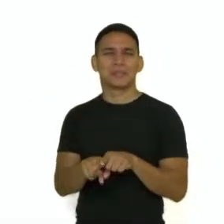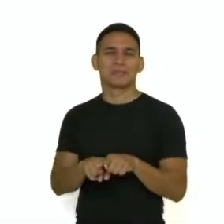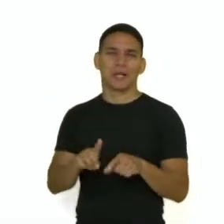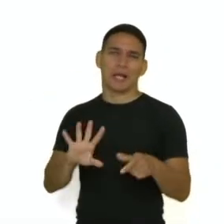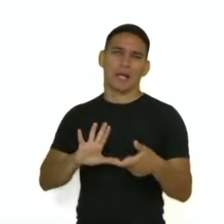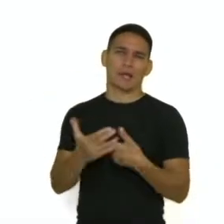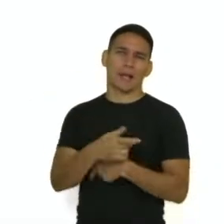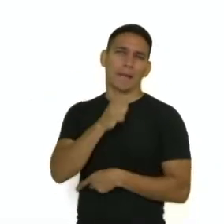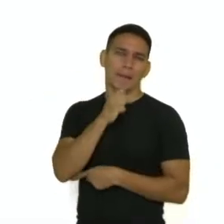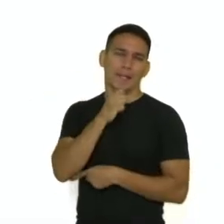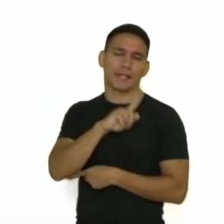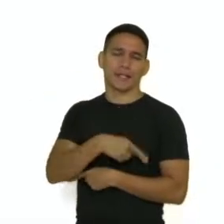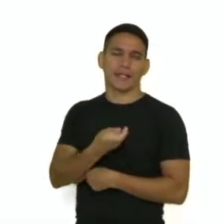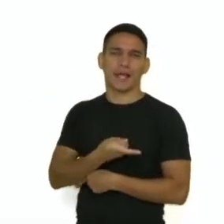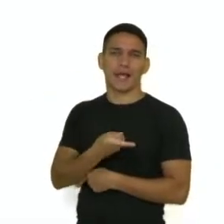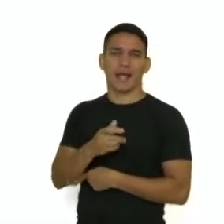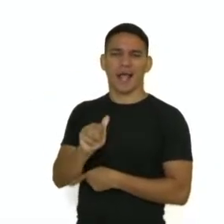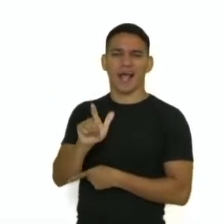caso,